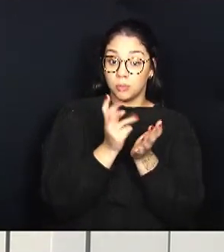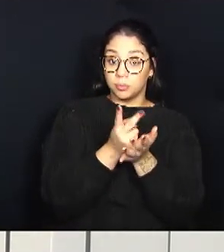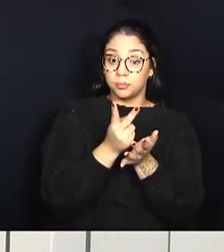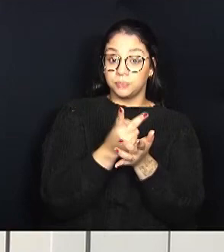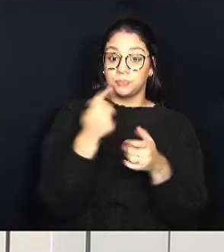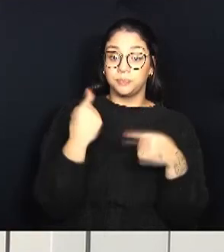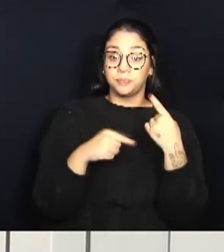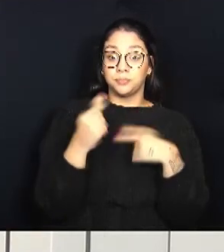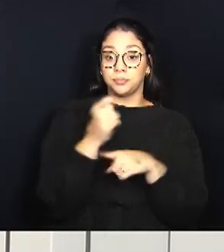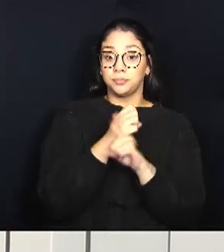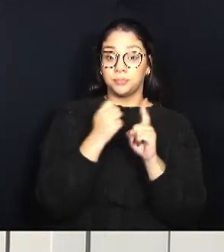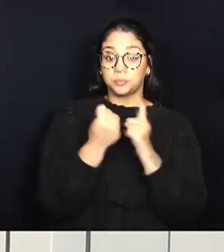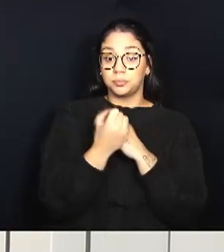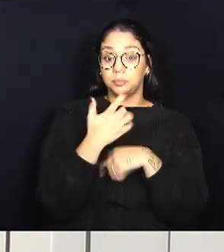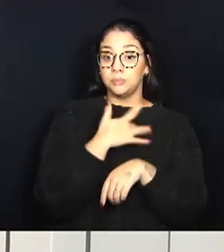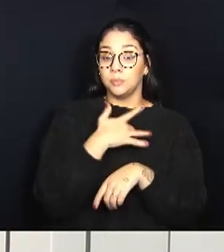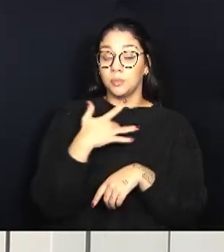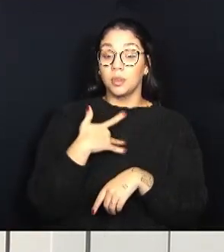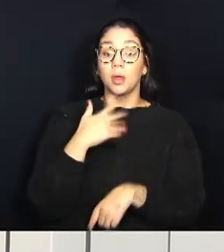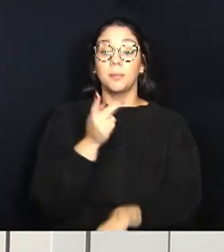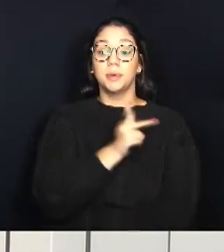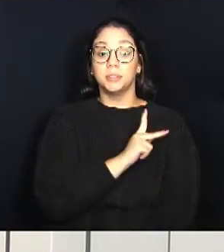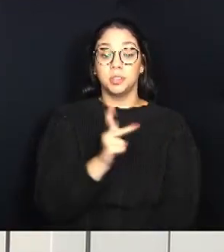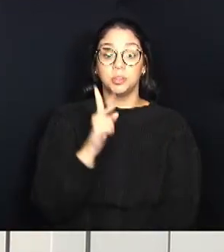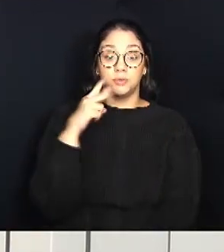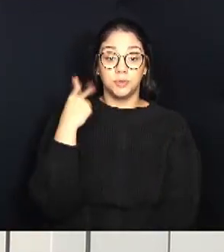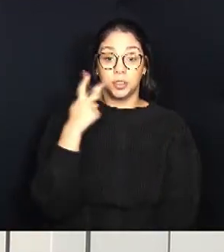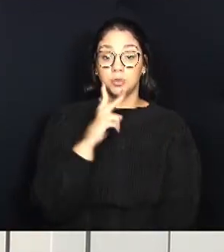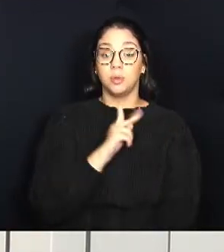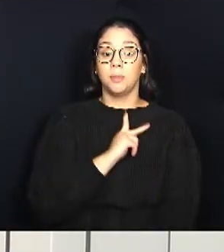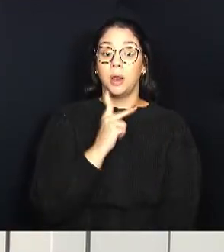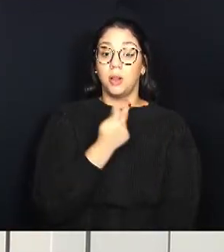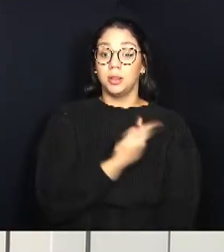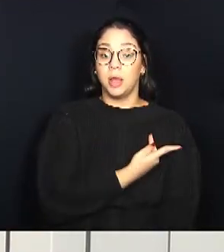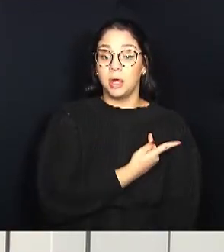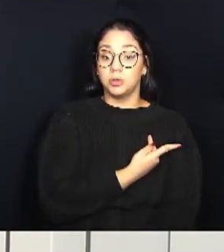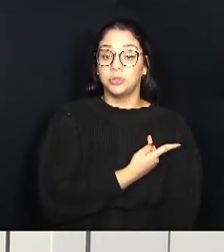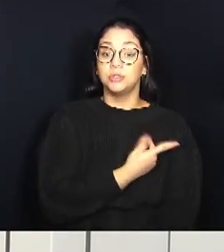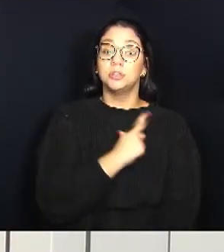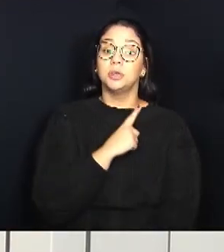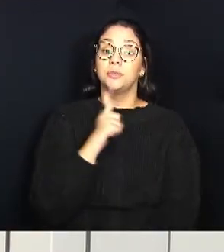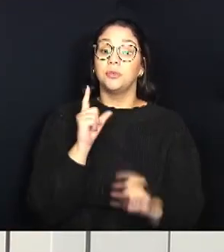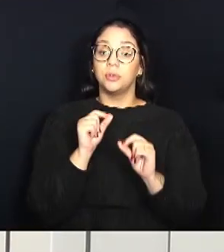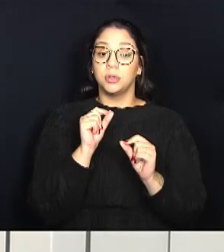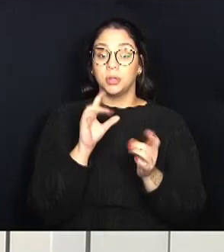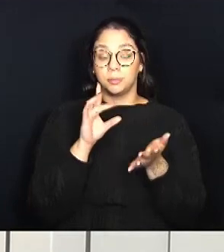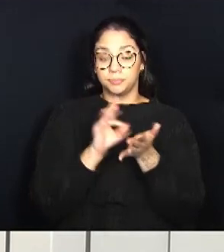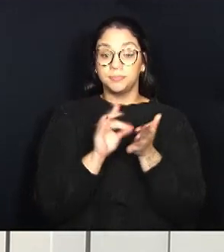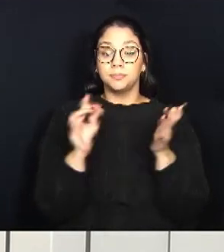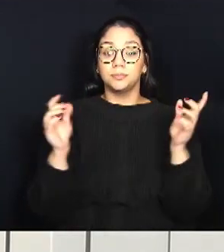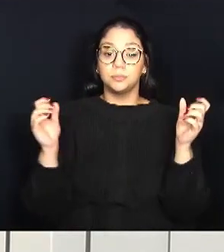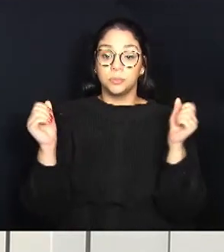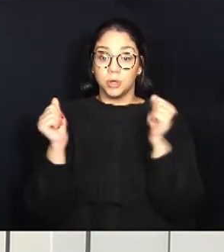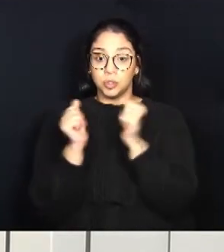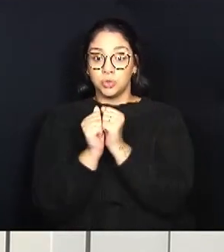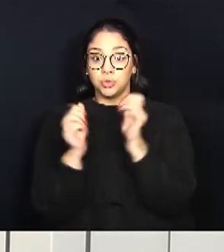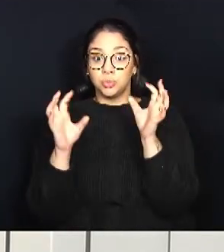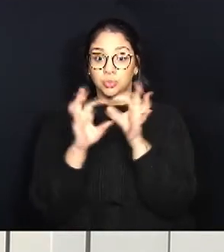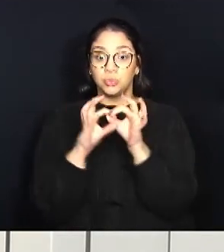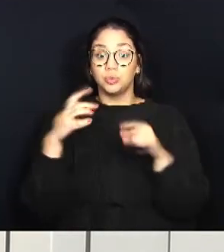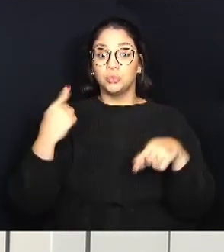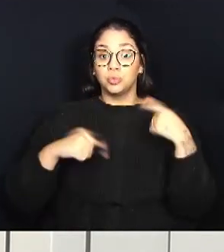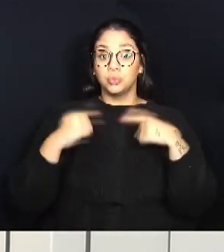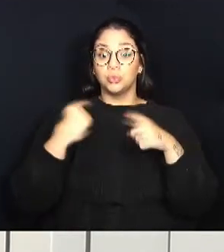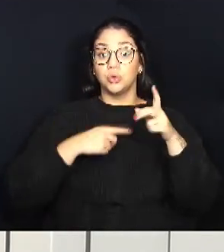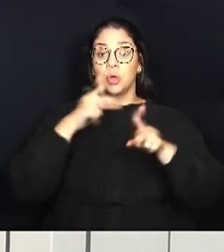Política Social e Saúde, presidida pelo vereador Paulo Haddad, realizaram em conjunto um debate